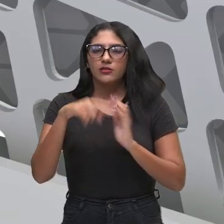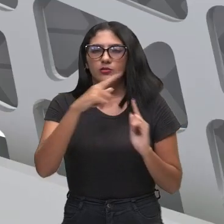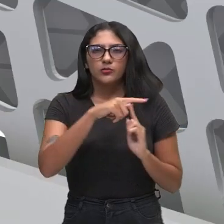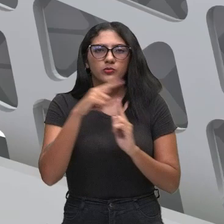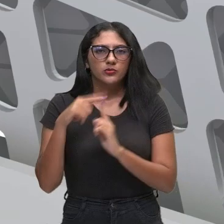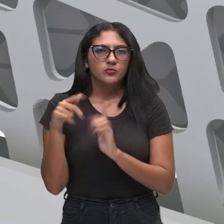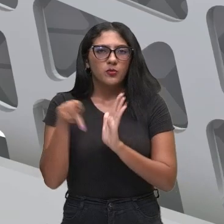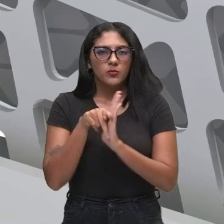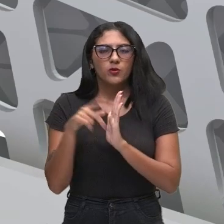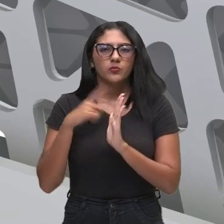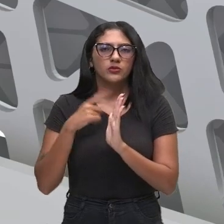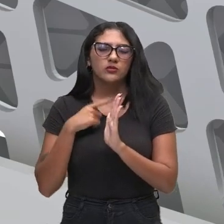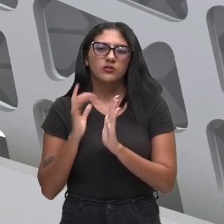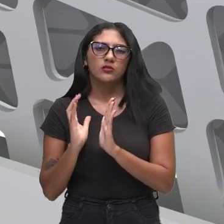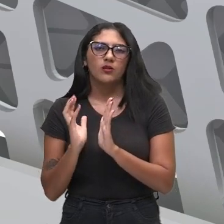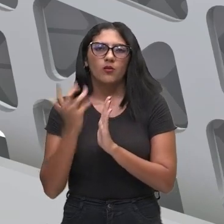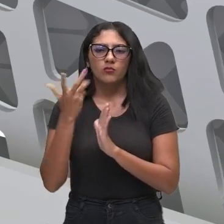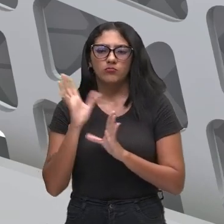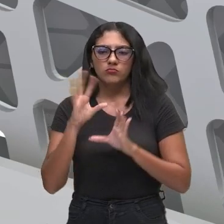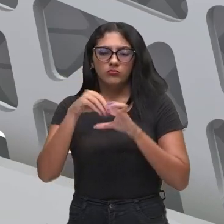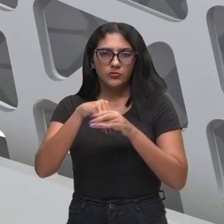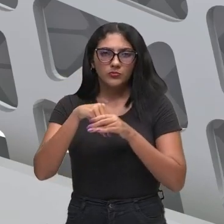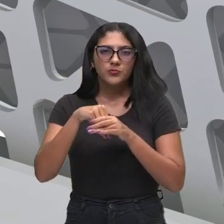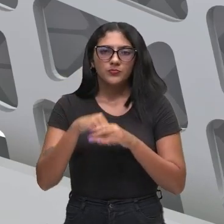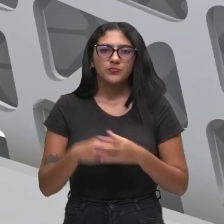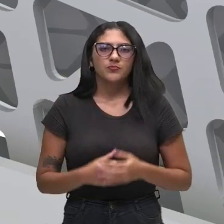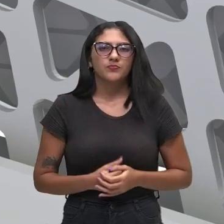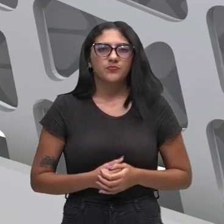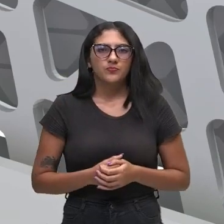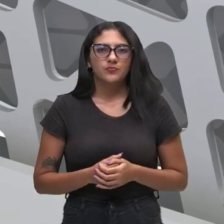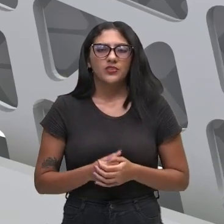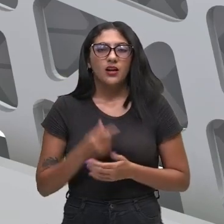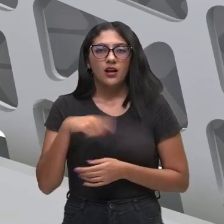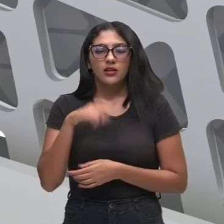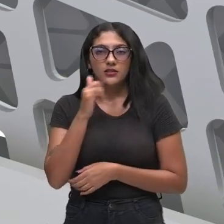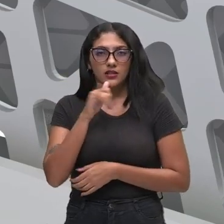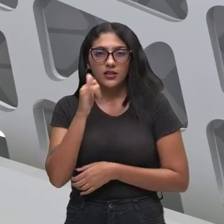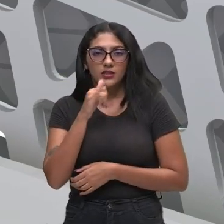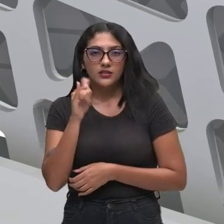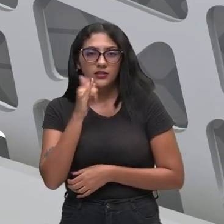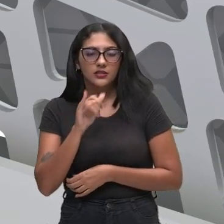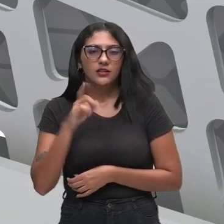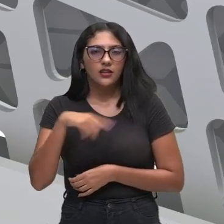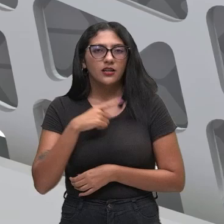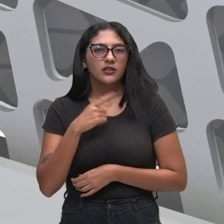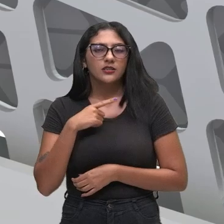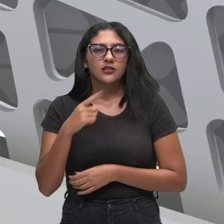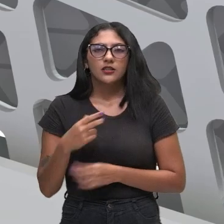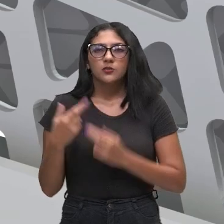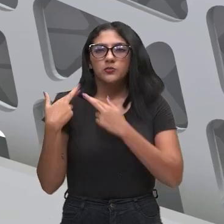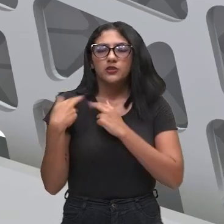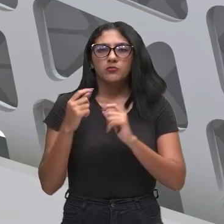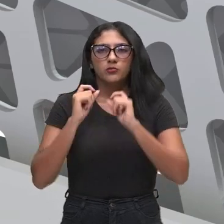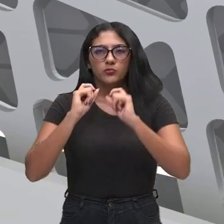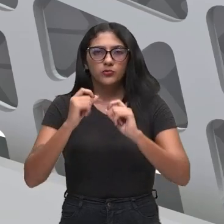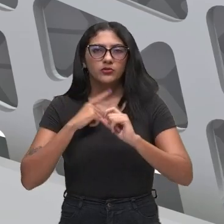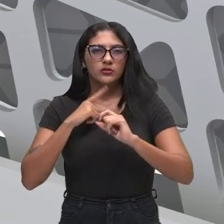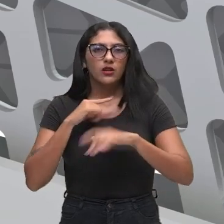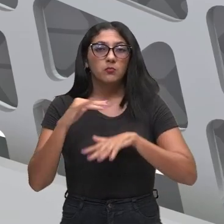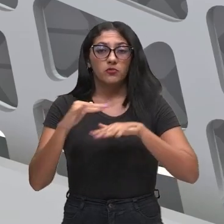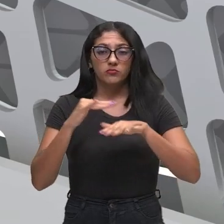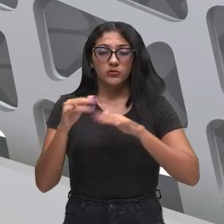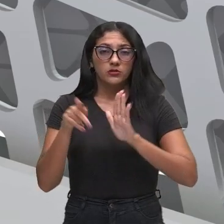estão participando ali desse processo. E essa energia é a que vai causar a movimentação, né? É a que